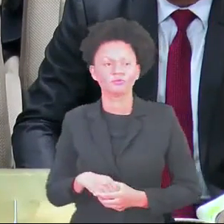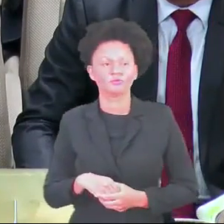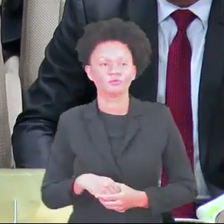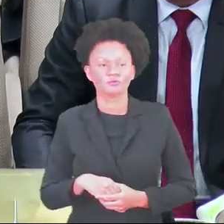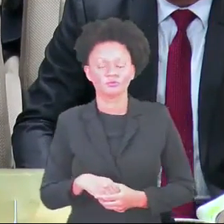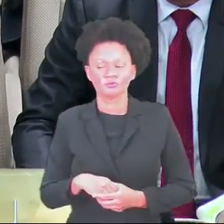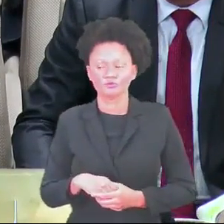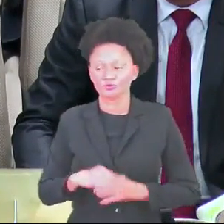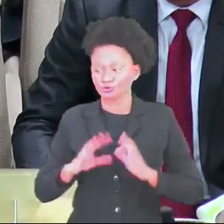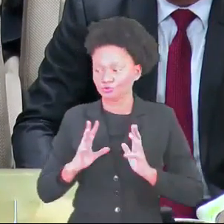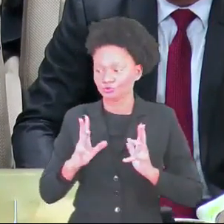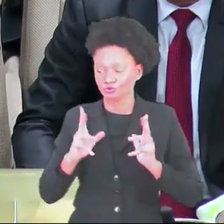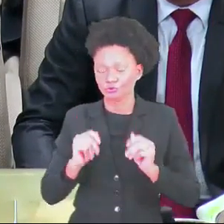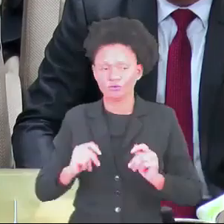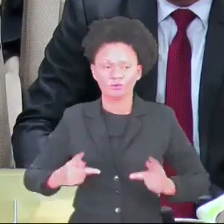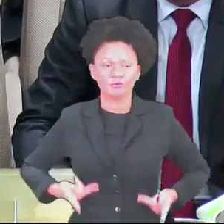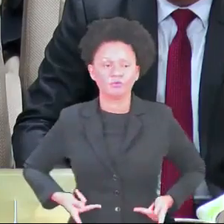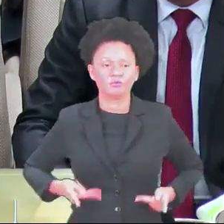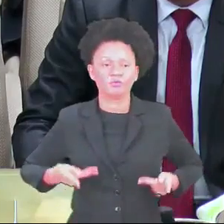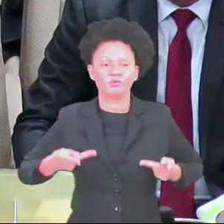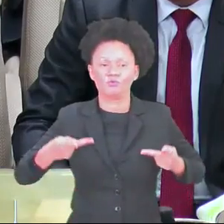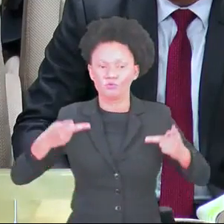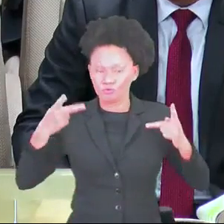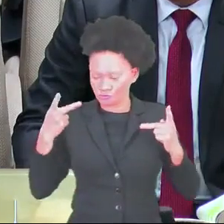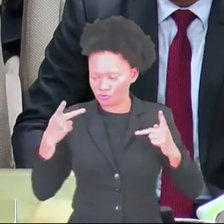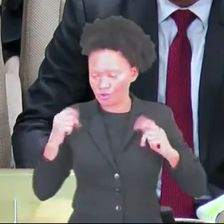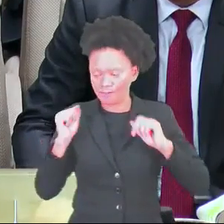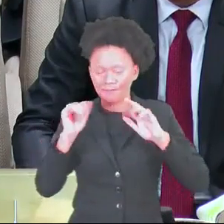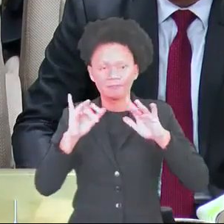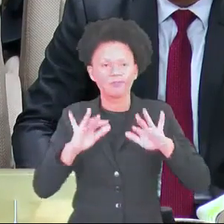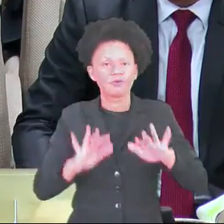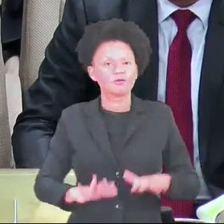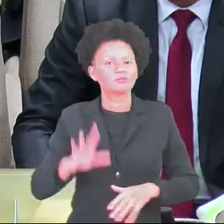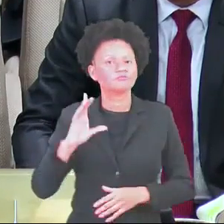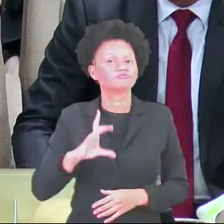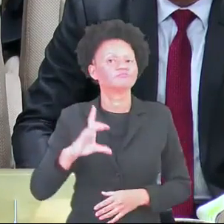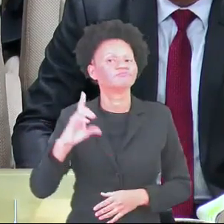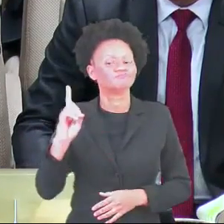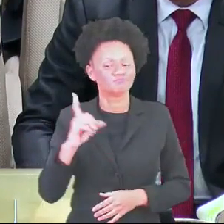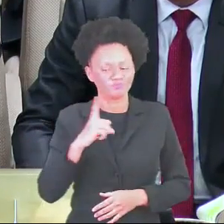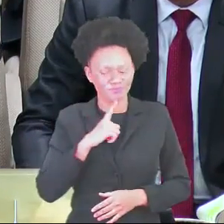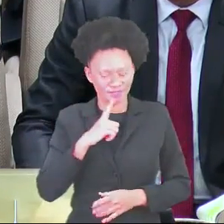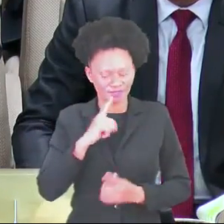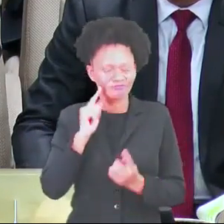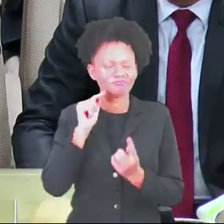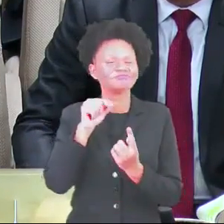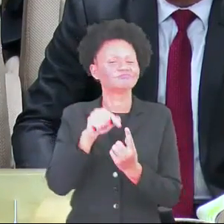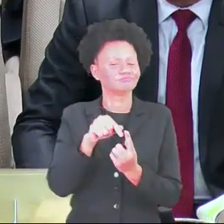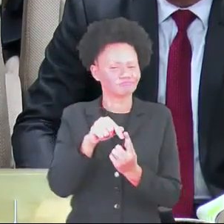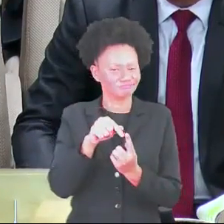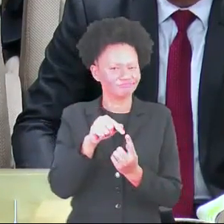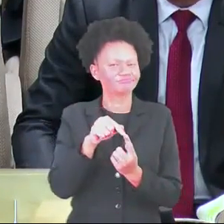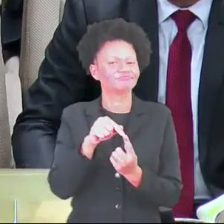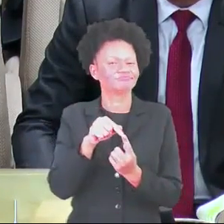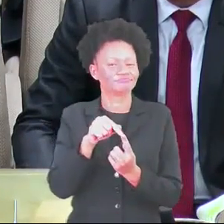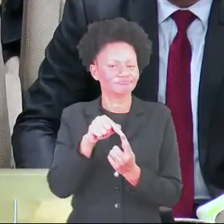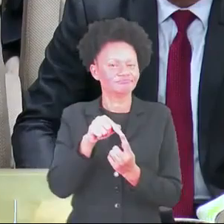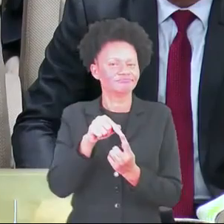toda prosperidade e toda bênção de Deus tem um propósito.